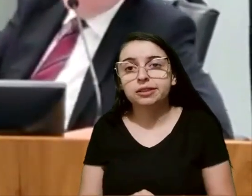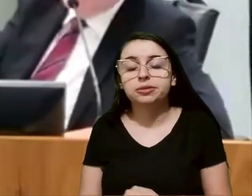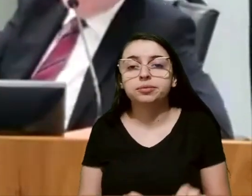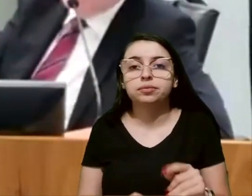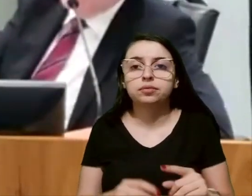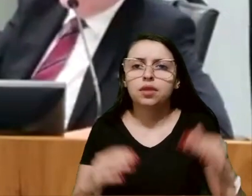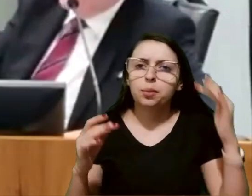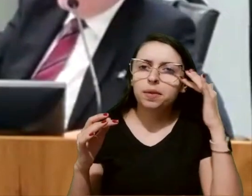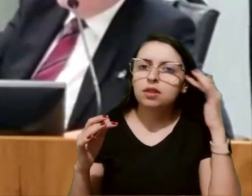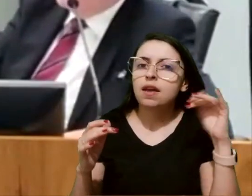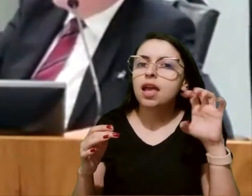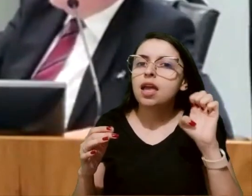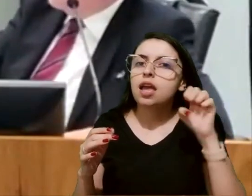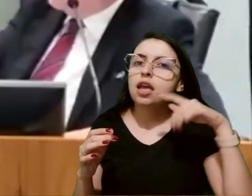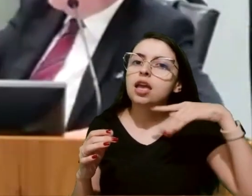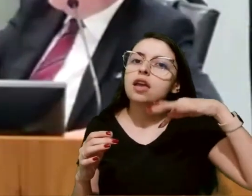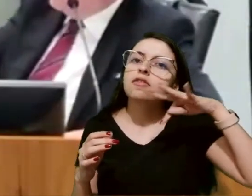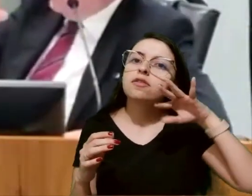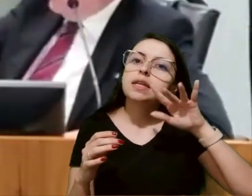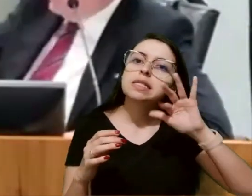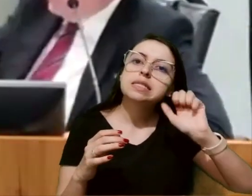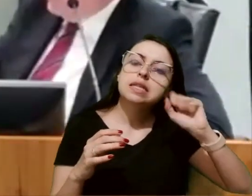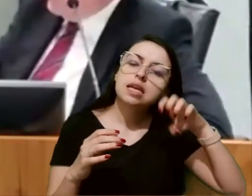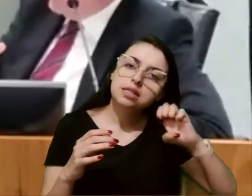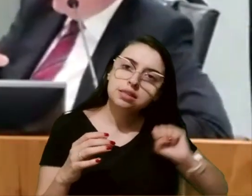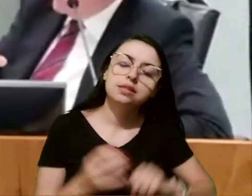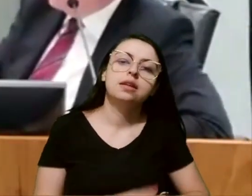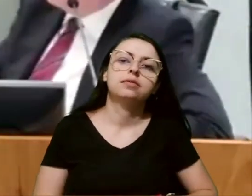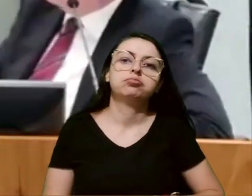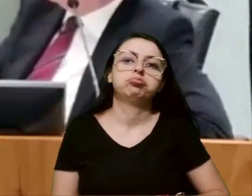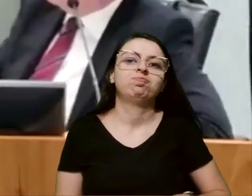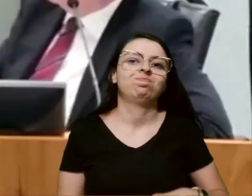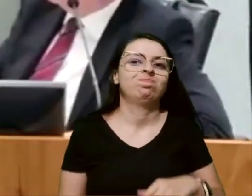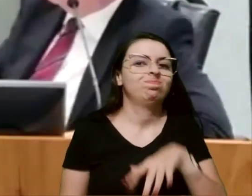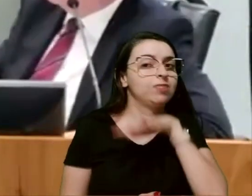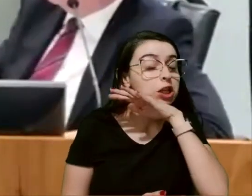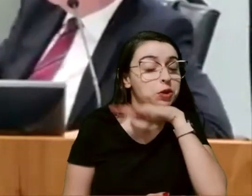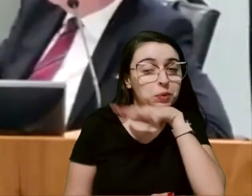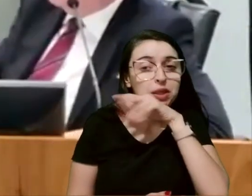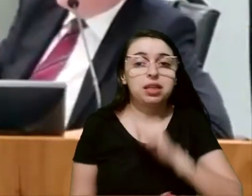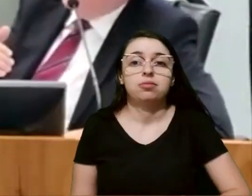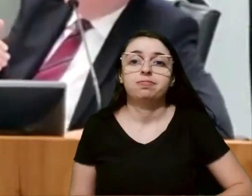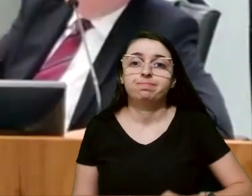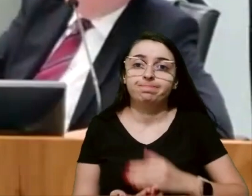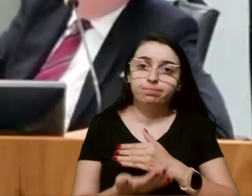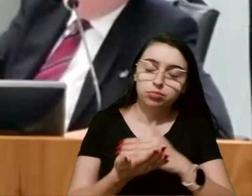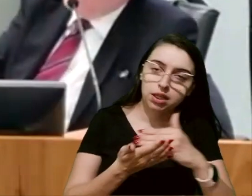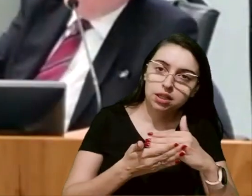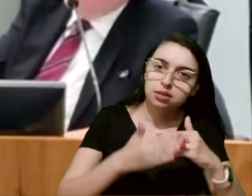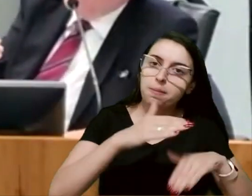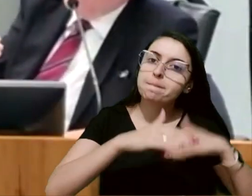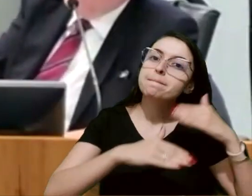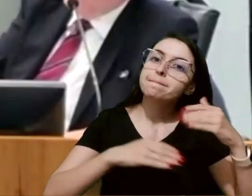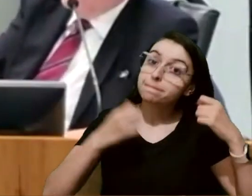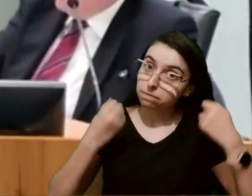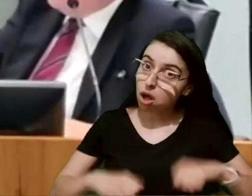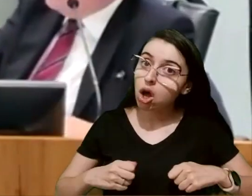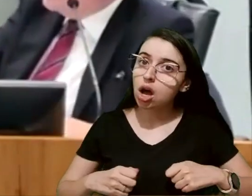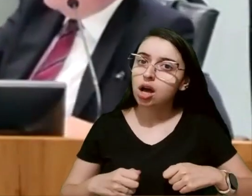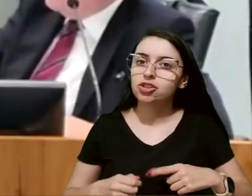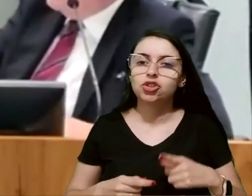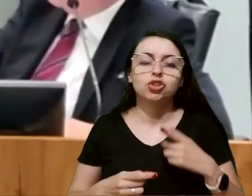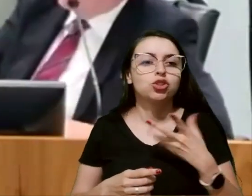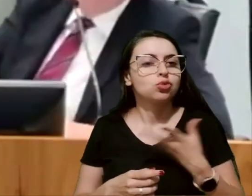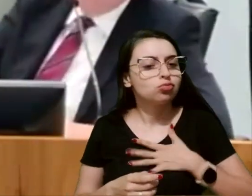do ponto de vista da eficiência do sistema, é ruim, mas ele partiu da ideia.